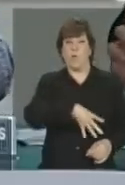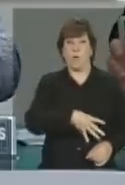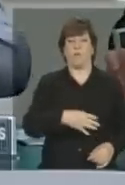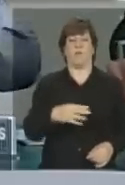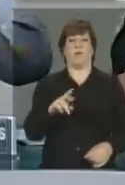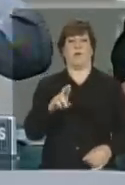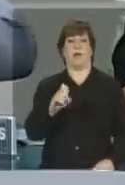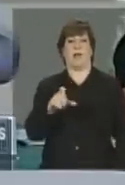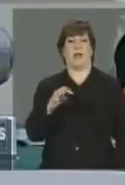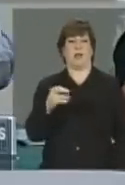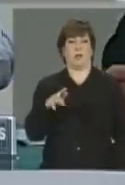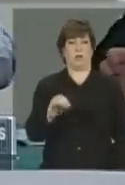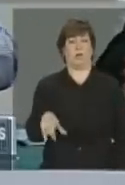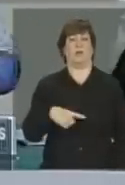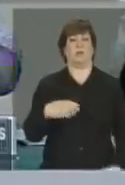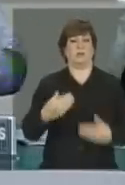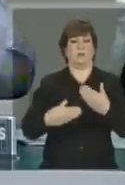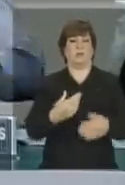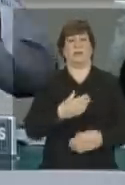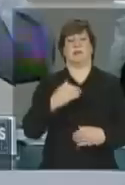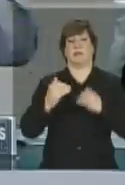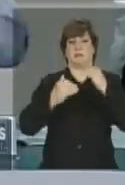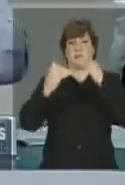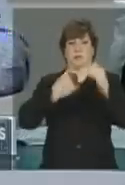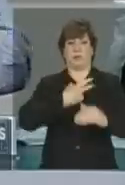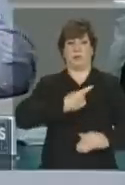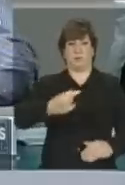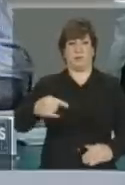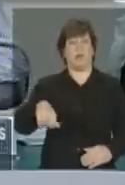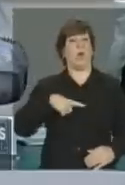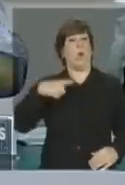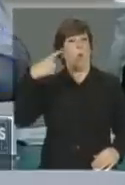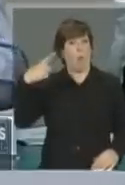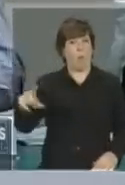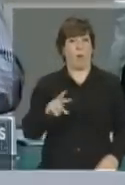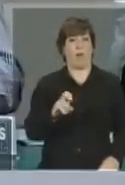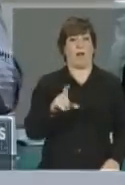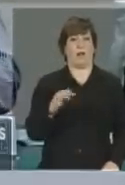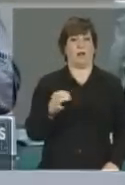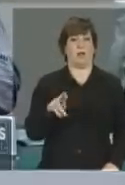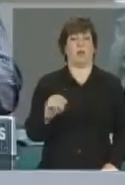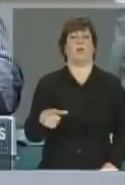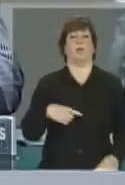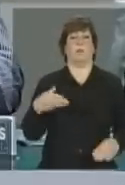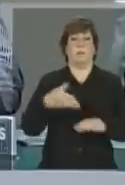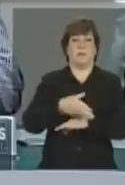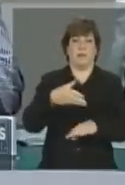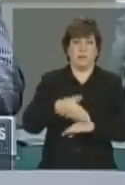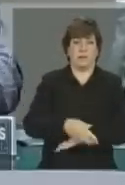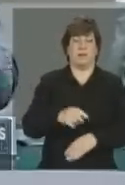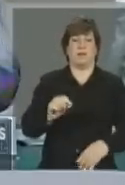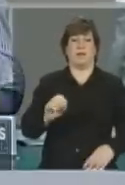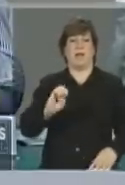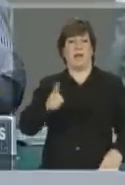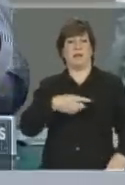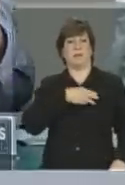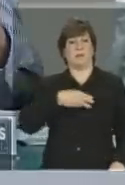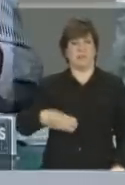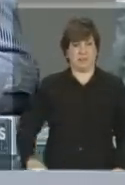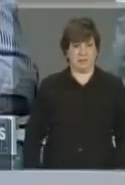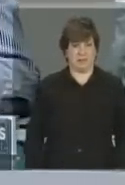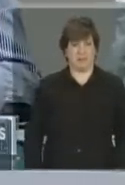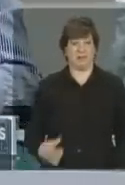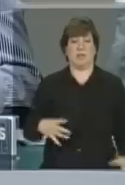sustentável. Na verdade, um desdobramento do nosso futuro comum, outro relatório do nosso futuro comum, com a participação da ex-ministra Gro Brundtland. Foram 22